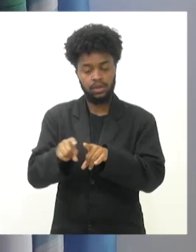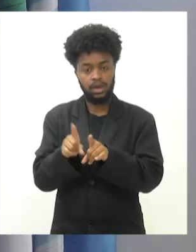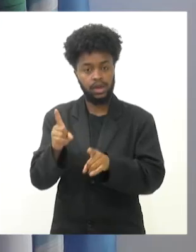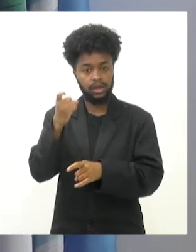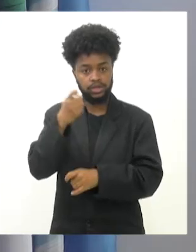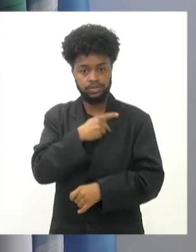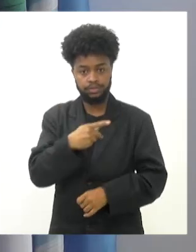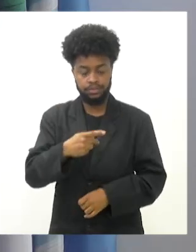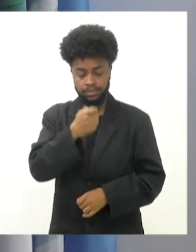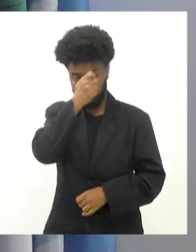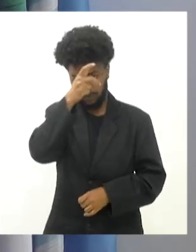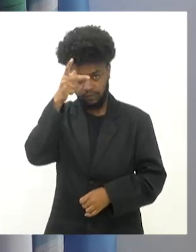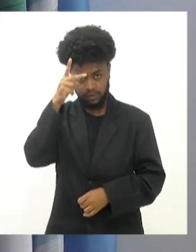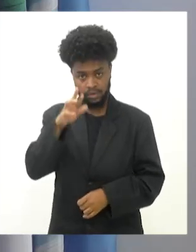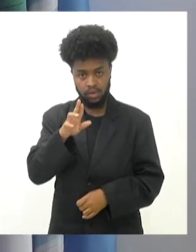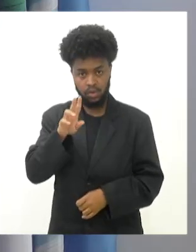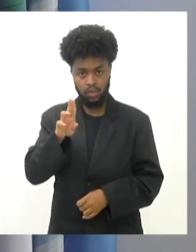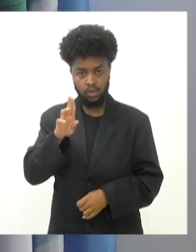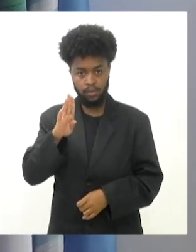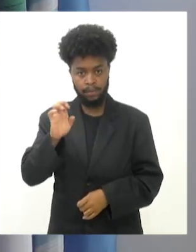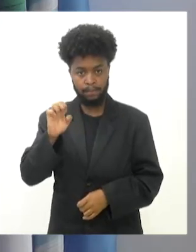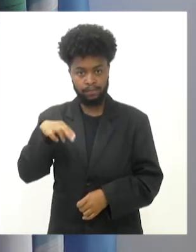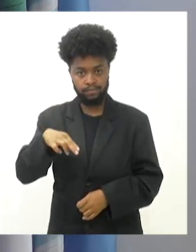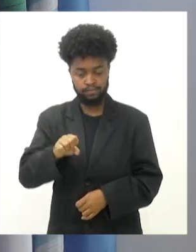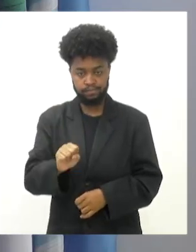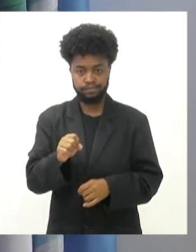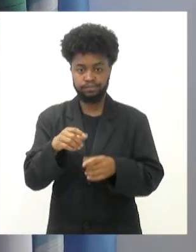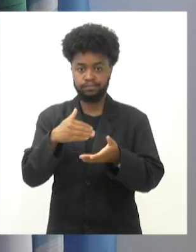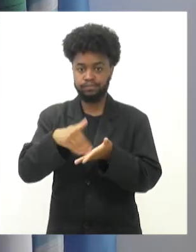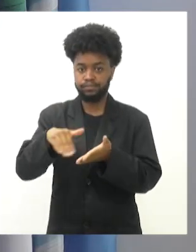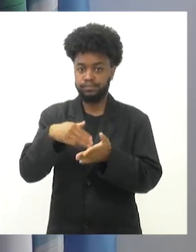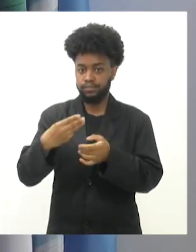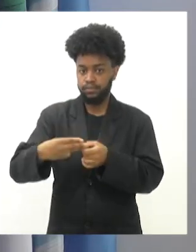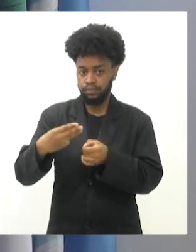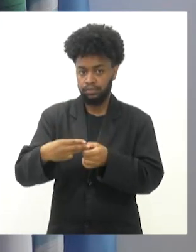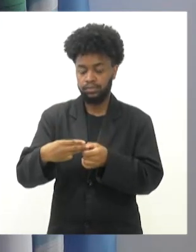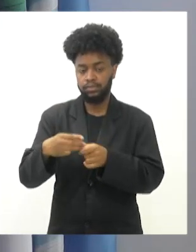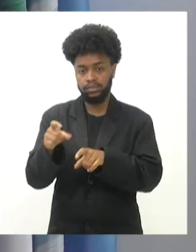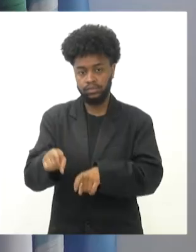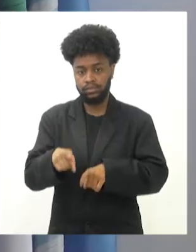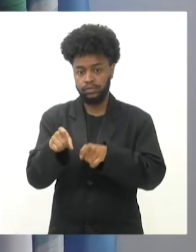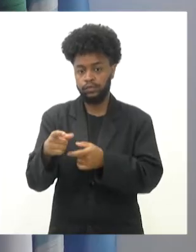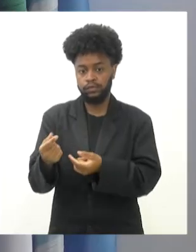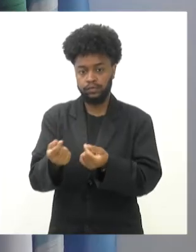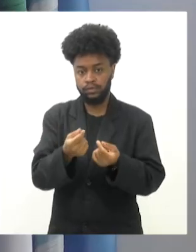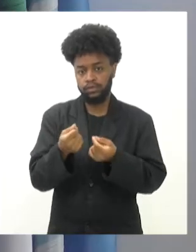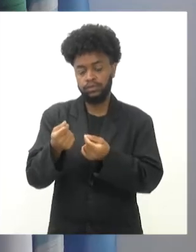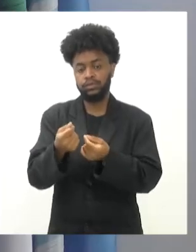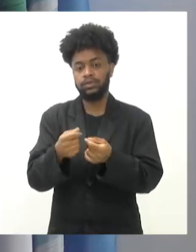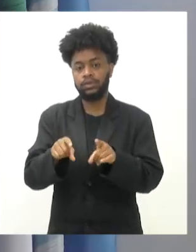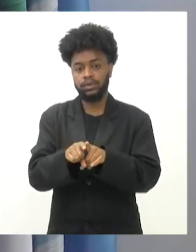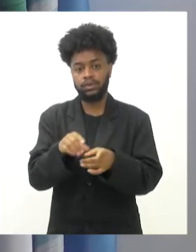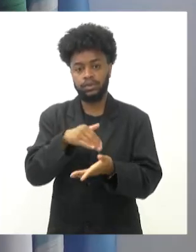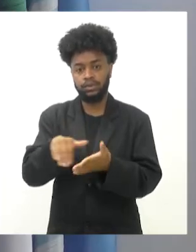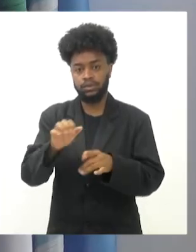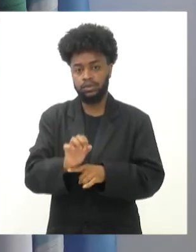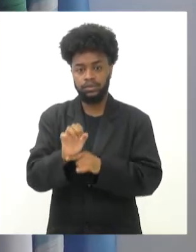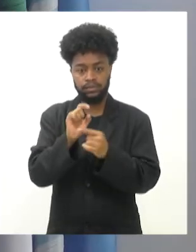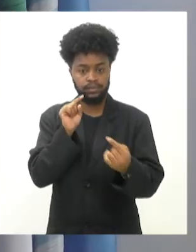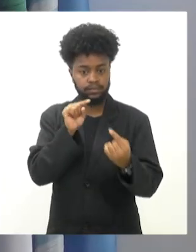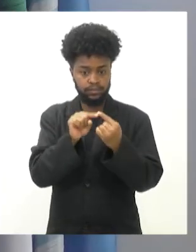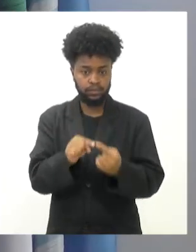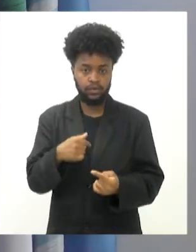Rubens Bontempo, Secretaria Municipal de Assistência Social, Saúde, Obras, Fazenda e Habitação, Secretarias de Estado correspondentes, já